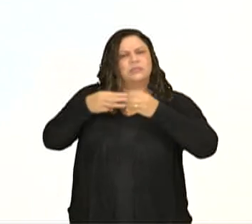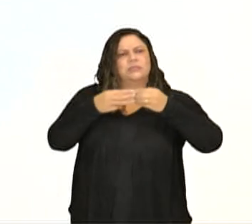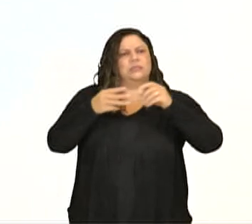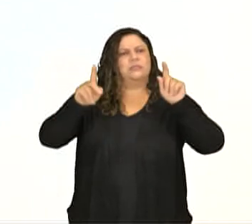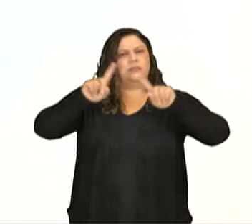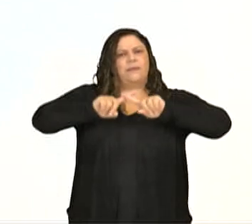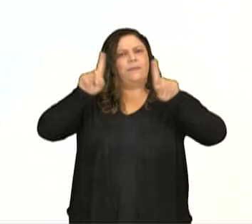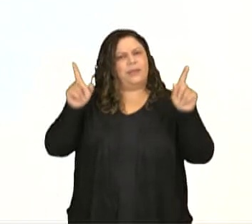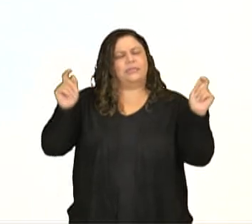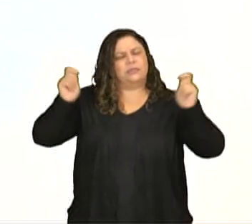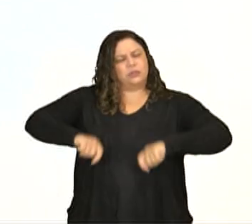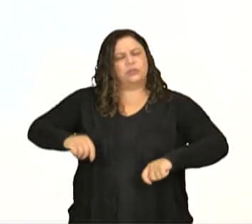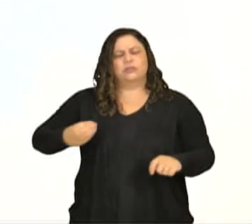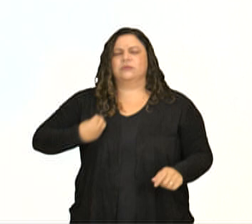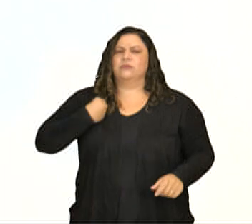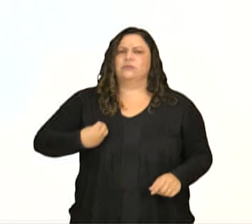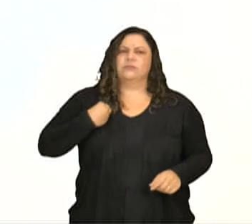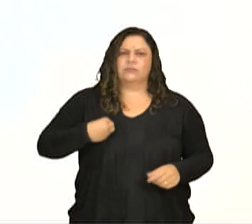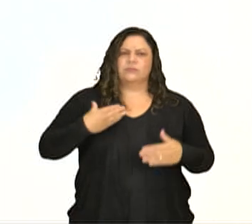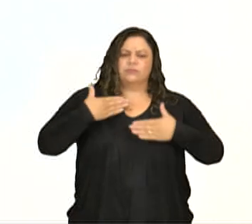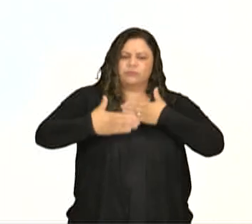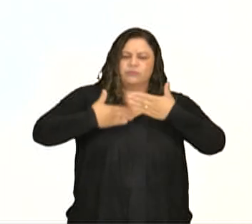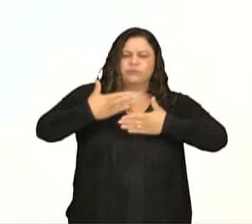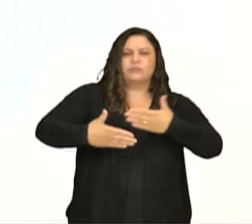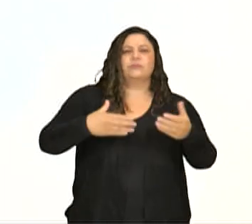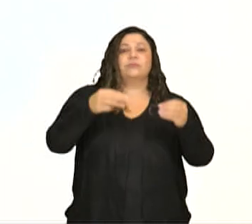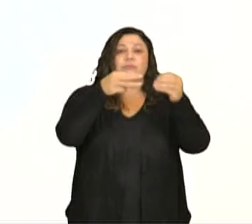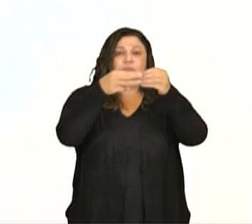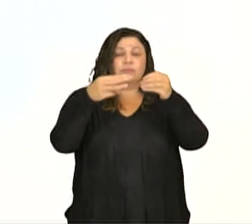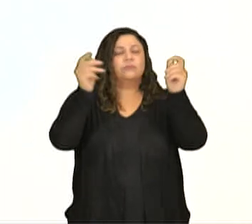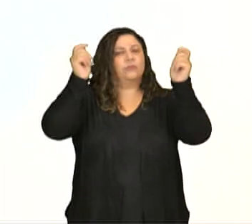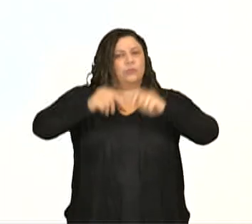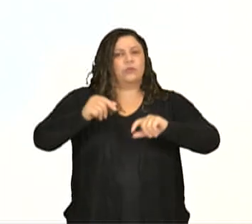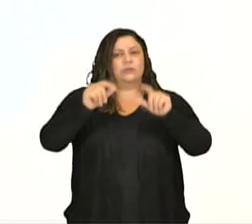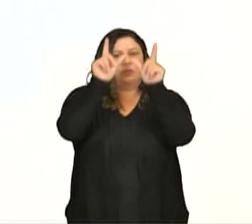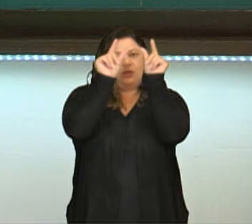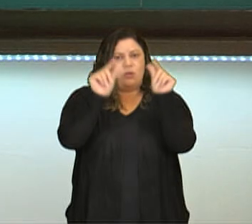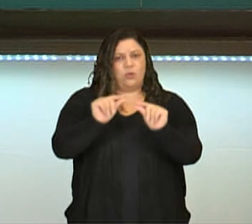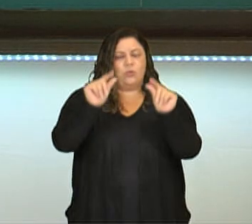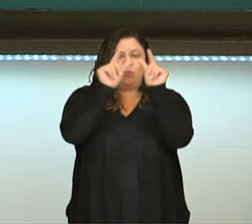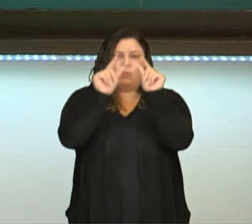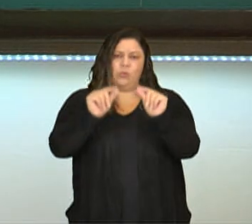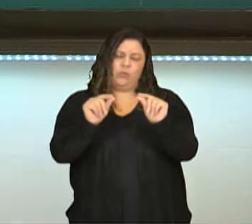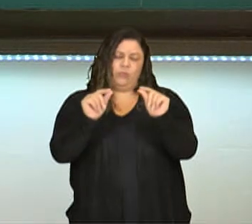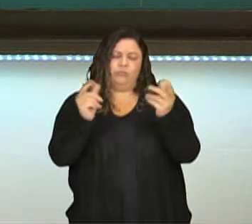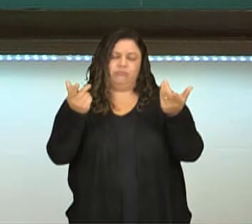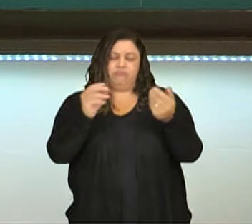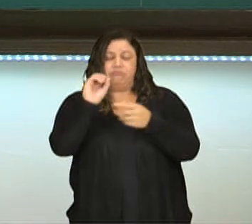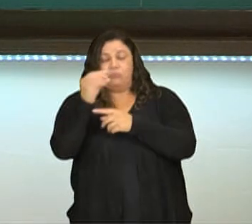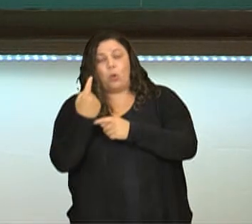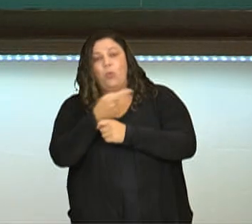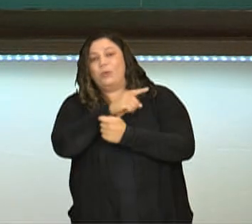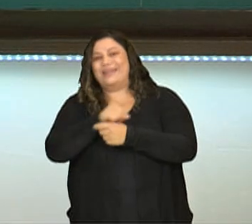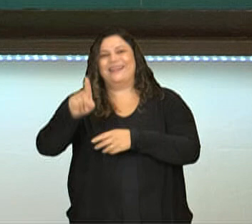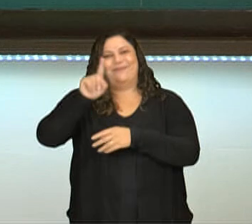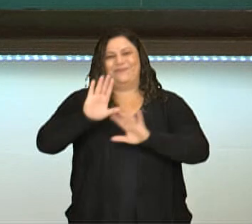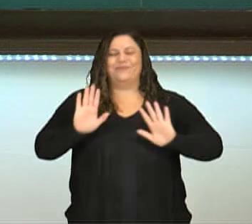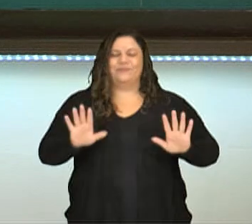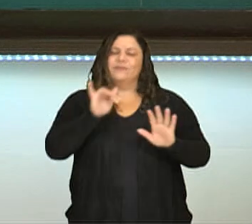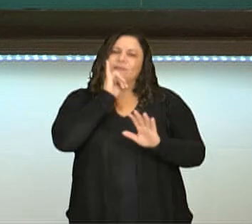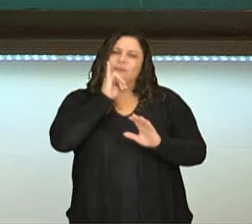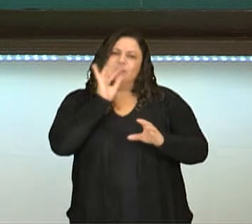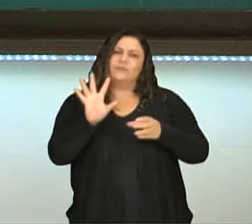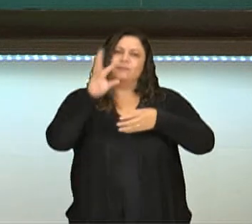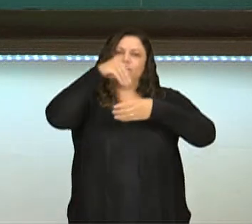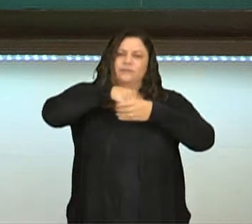são considerados seres vivos. E aí, a célula pode ter organelas ou não, tá? Vamos considerar ali dentro de uma célula humana,